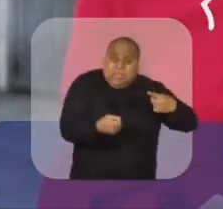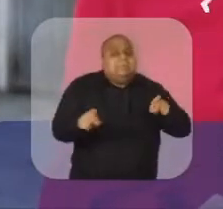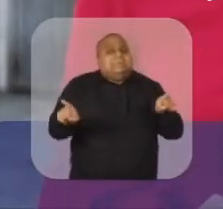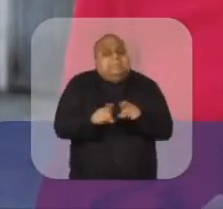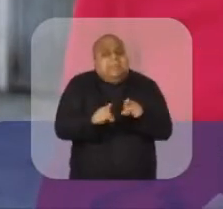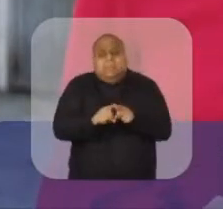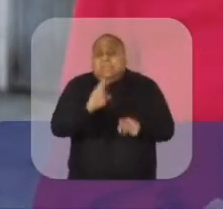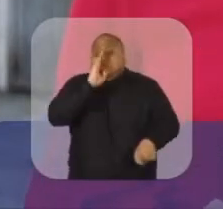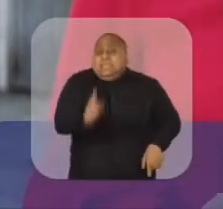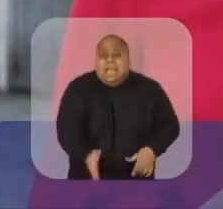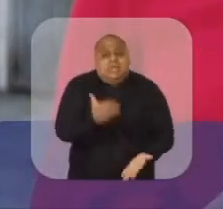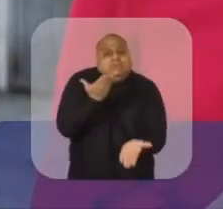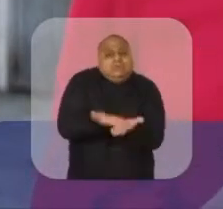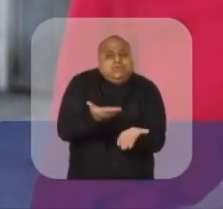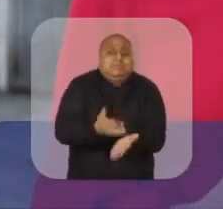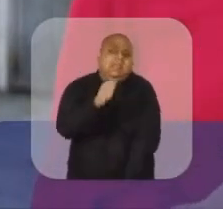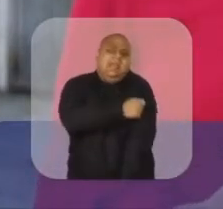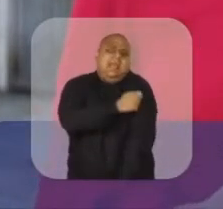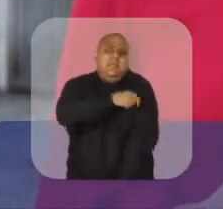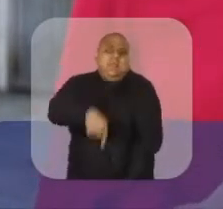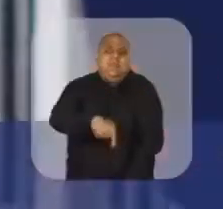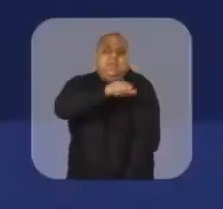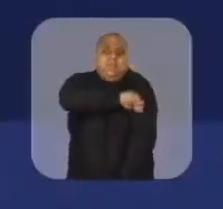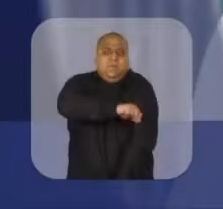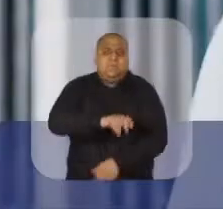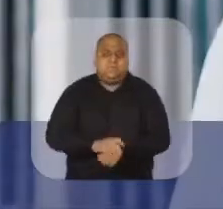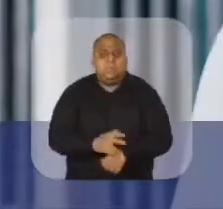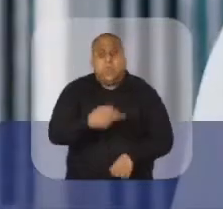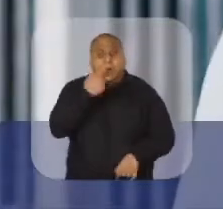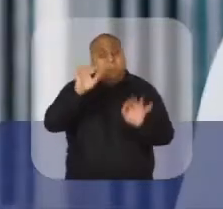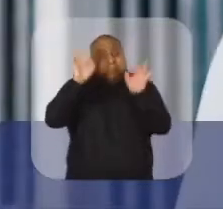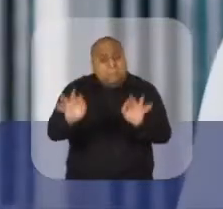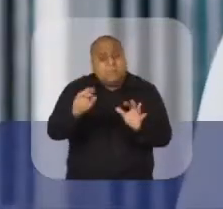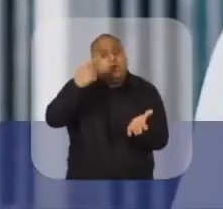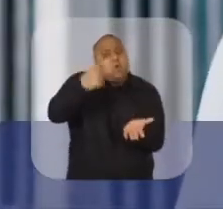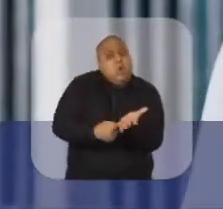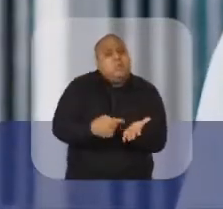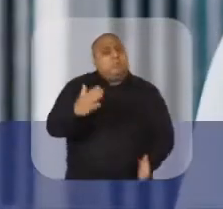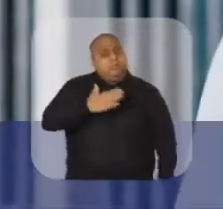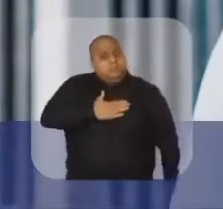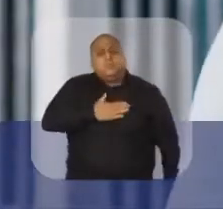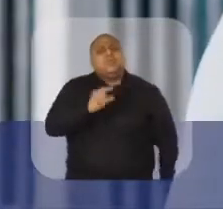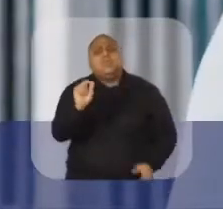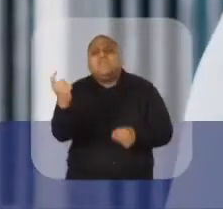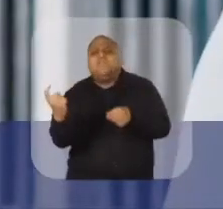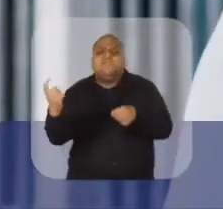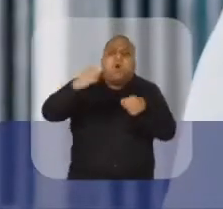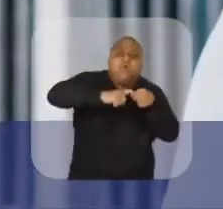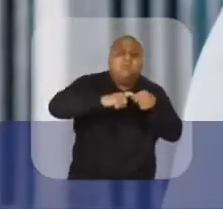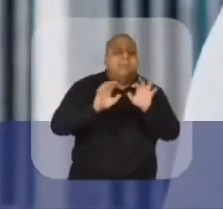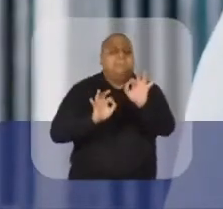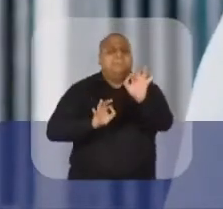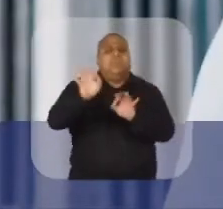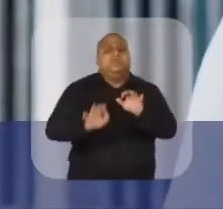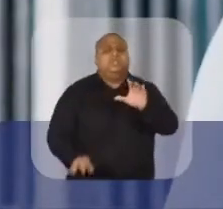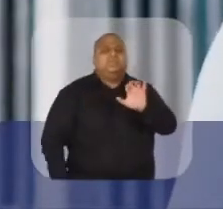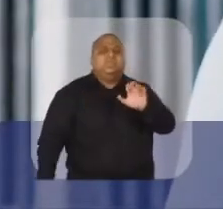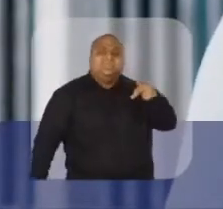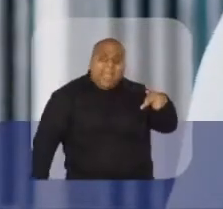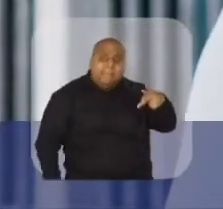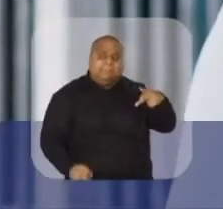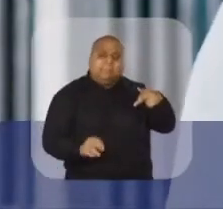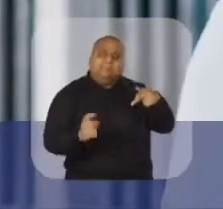em tempo integral para os alunos do Rio. Afirmamos aqui o nosso compromisso em